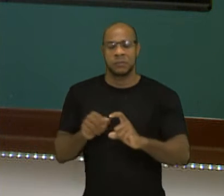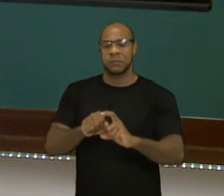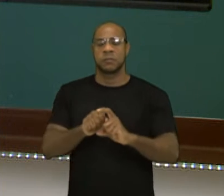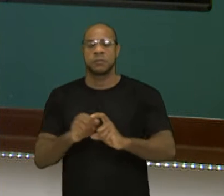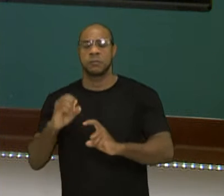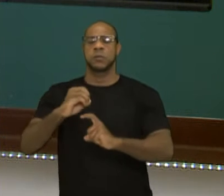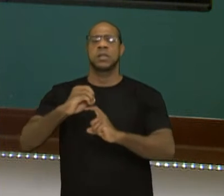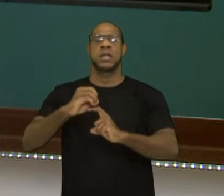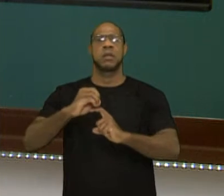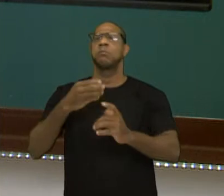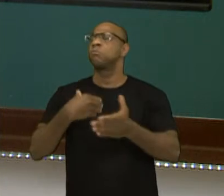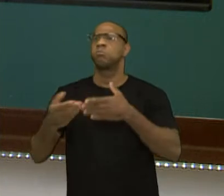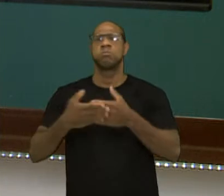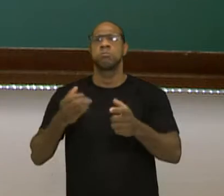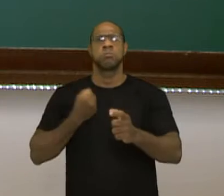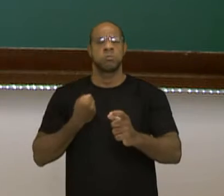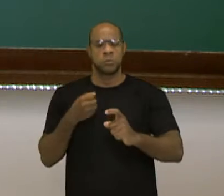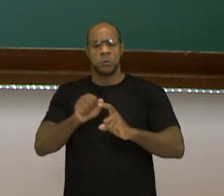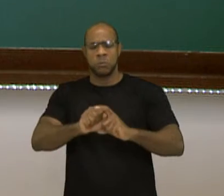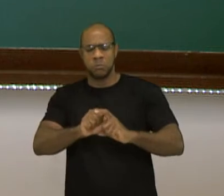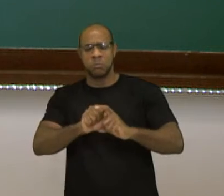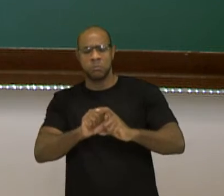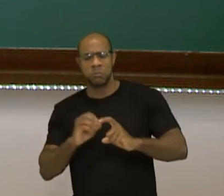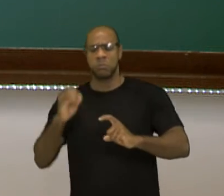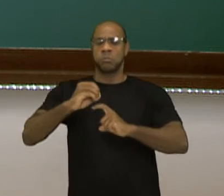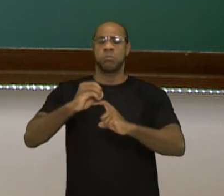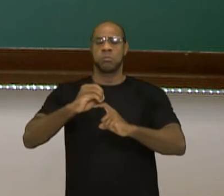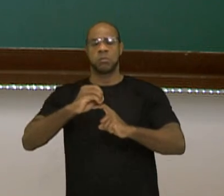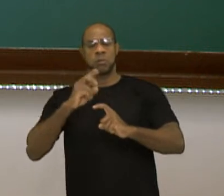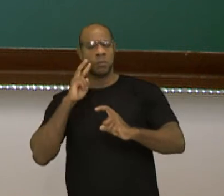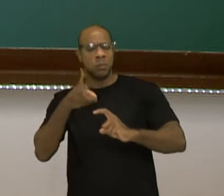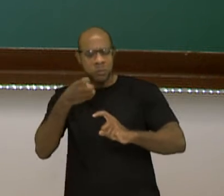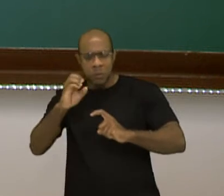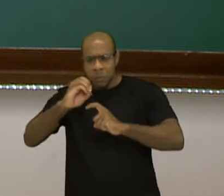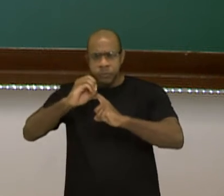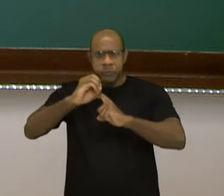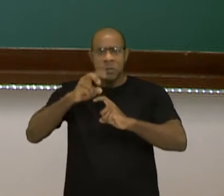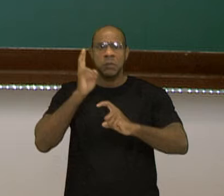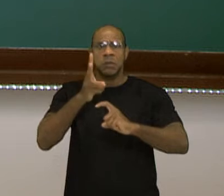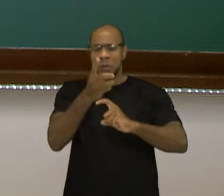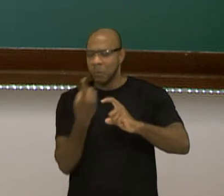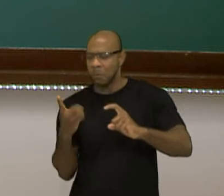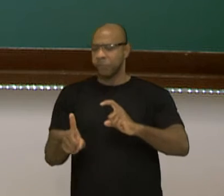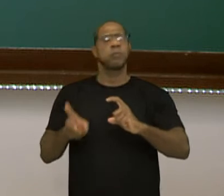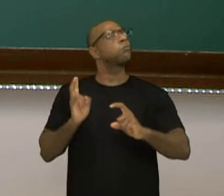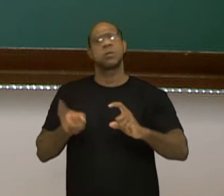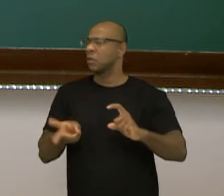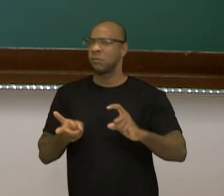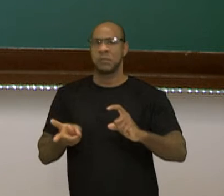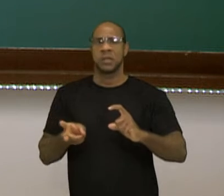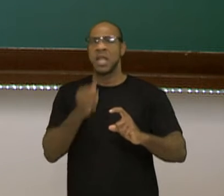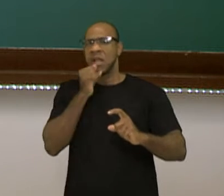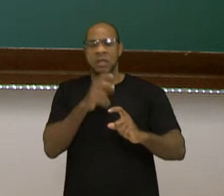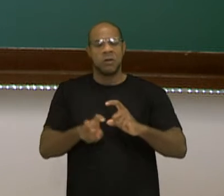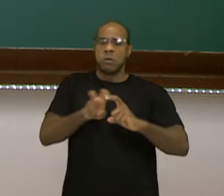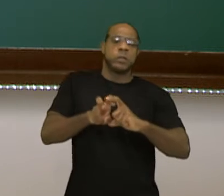0. Qualquer número elevado a expoente 0 dá sempre 1. Qualquer número, professor, se eu tiver lá